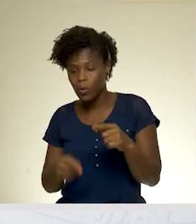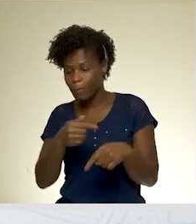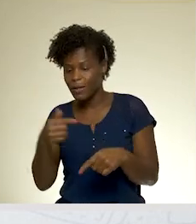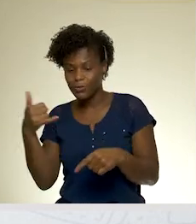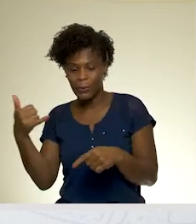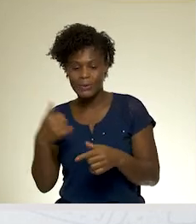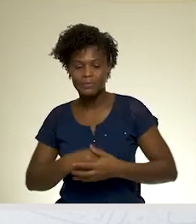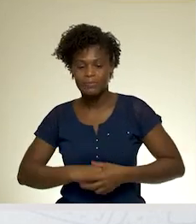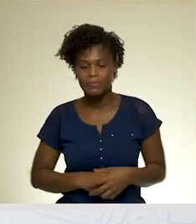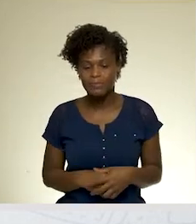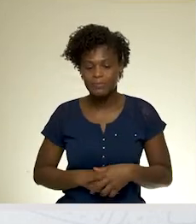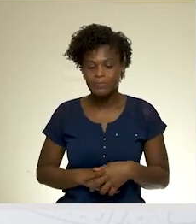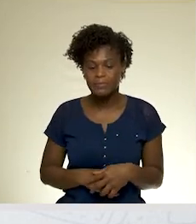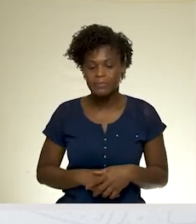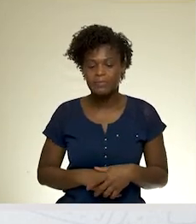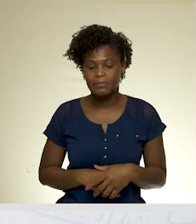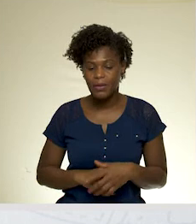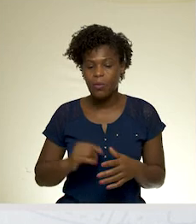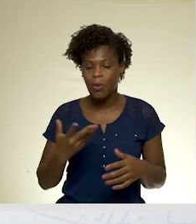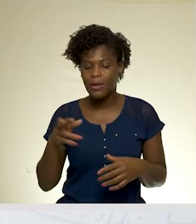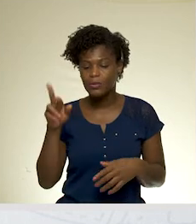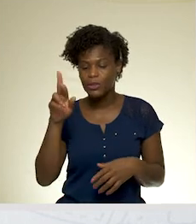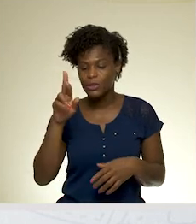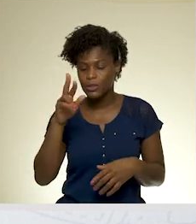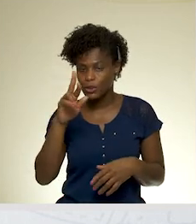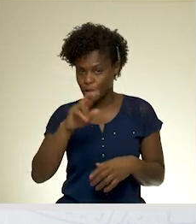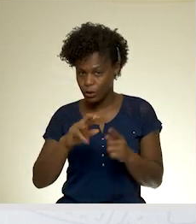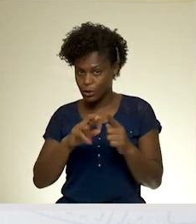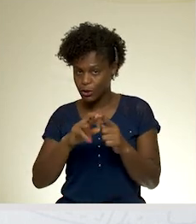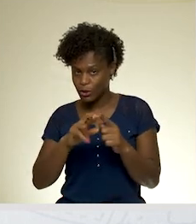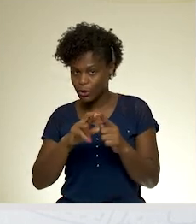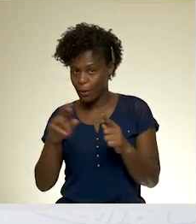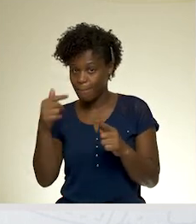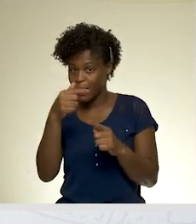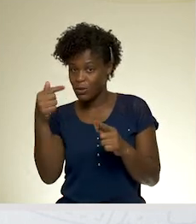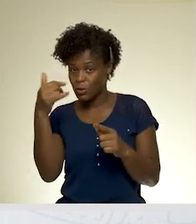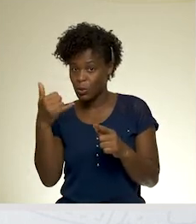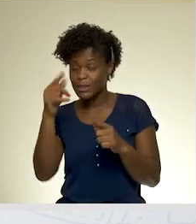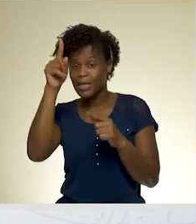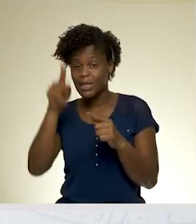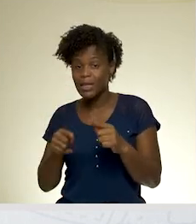2. Finalmente, quando x for menos 2, y